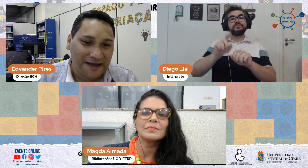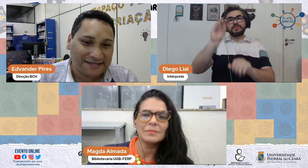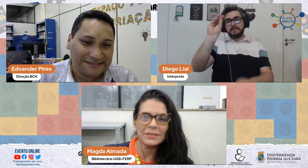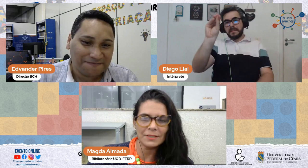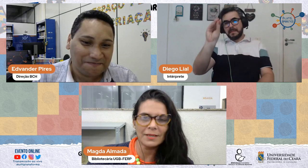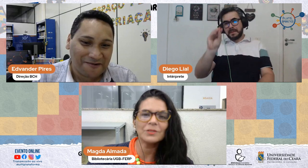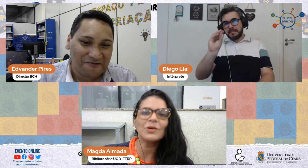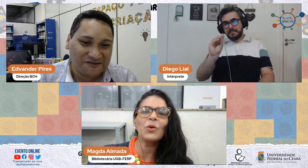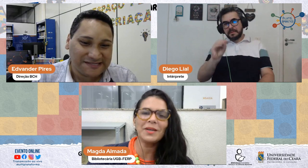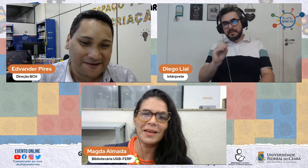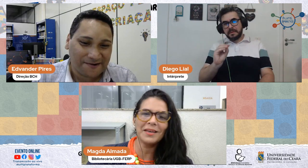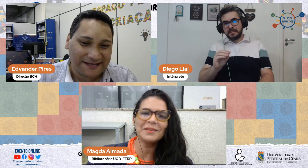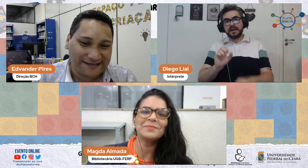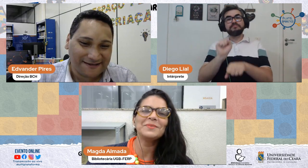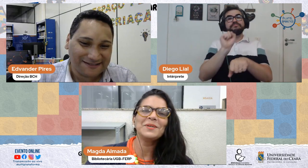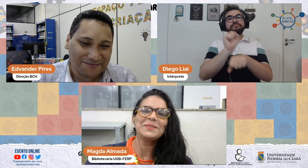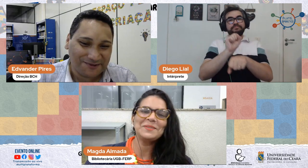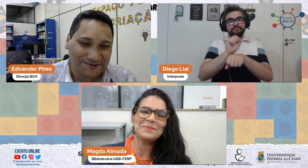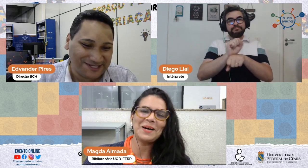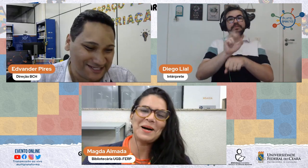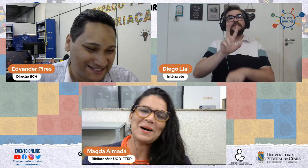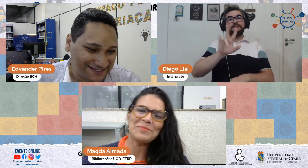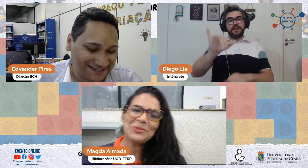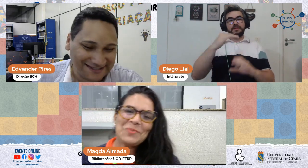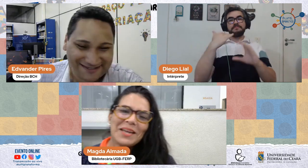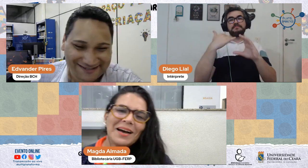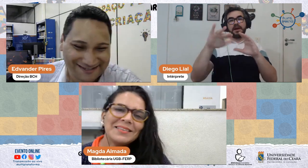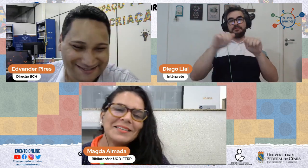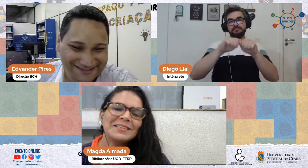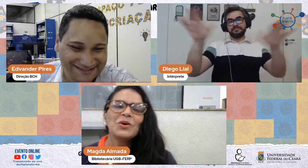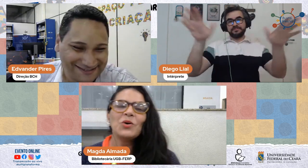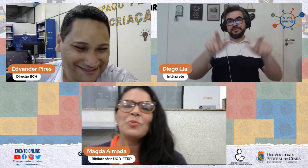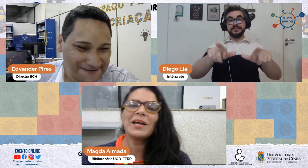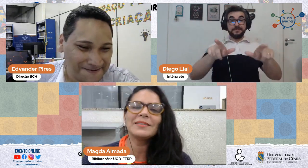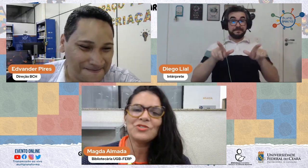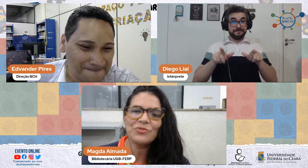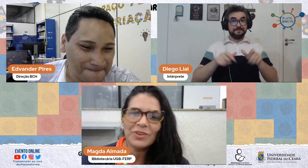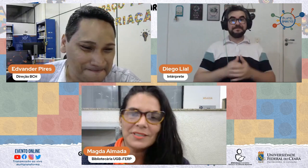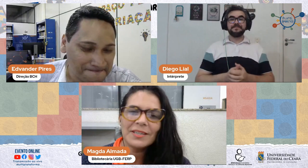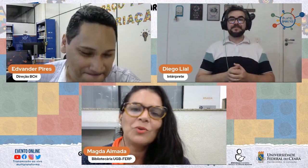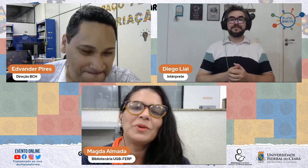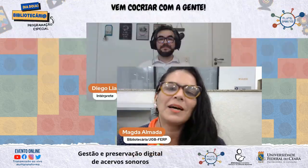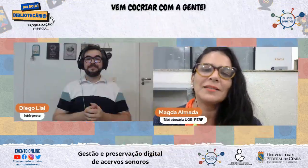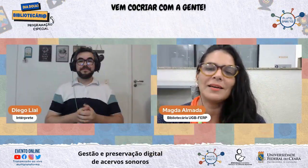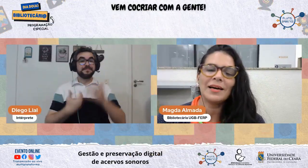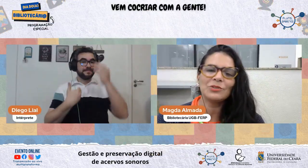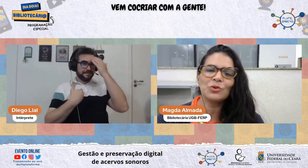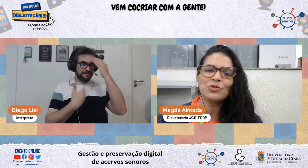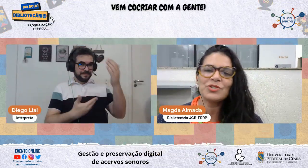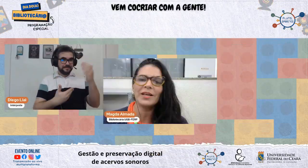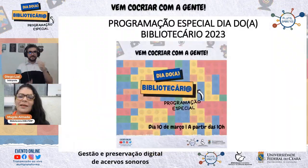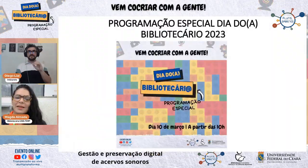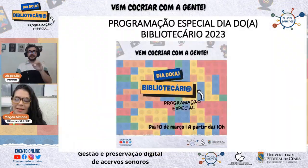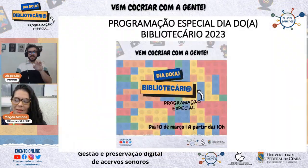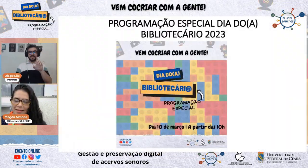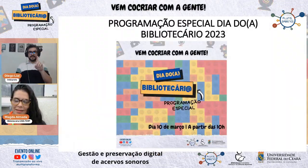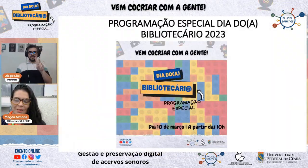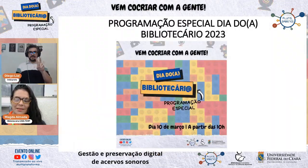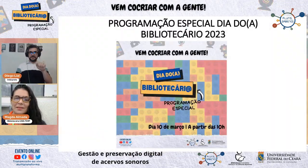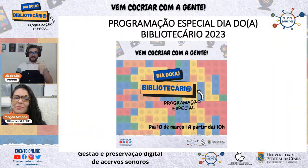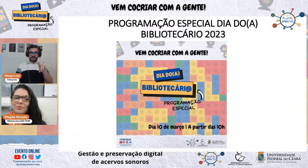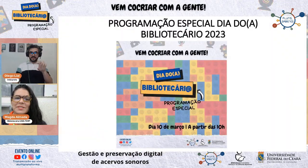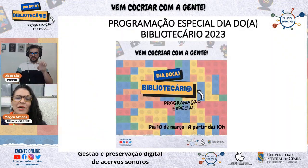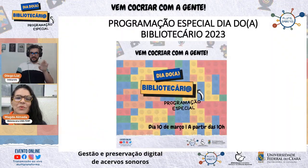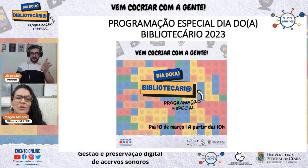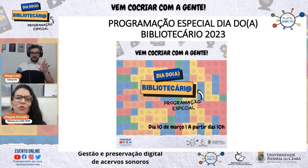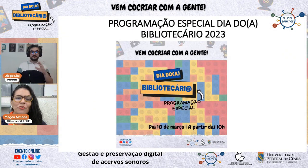Ok, Magda? Está com você, colega. Boa noite. Ah, muito obrigada. Obrigada, Edvander. Obrigada a todos, né,